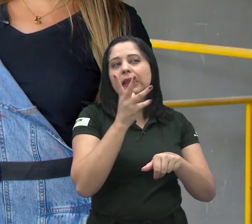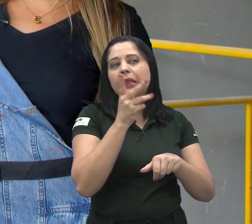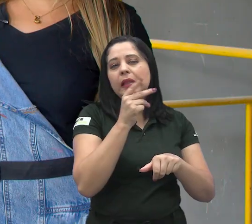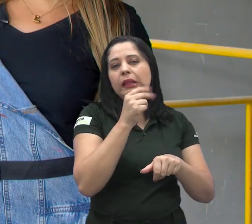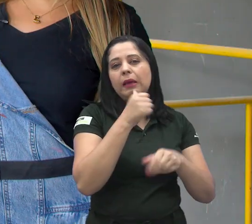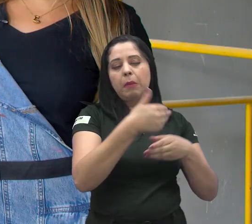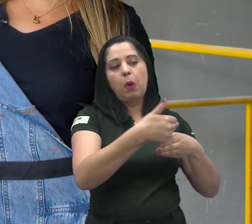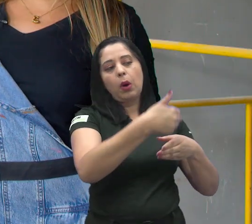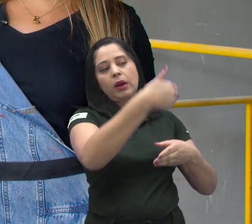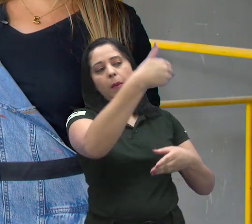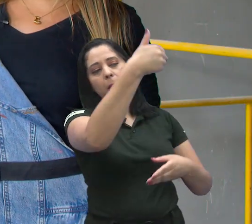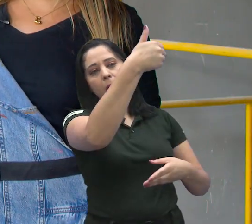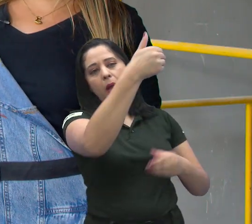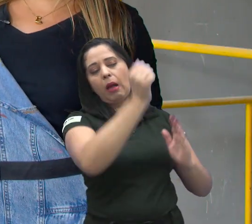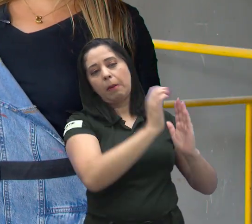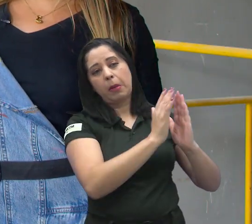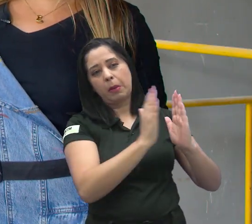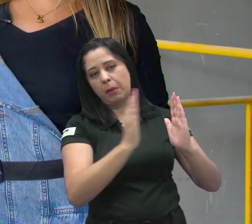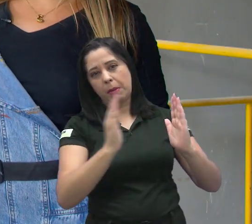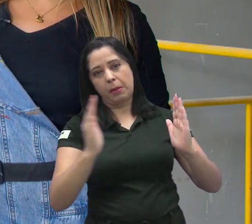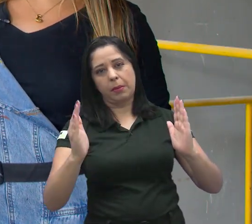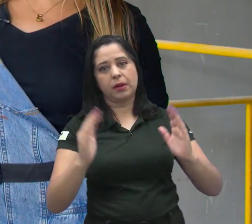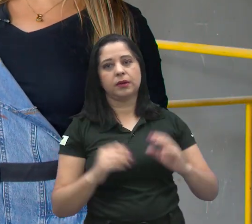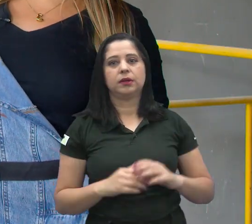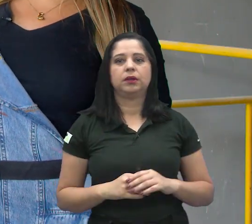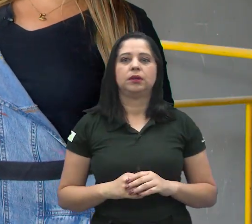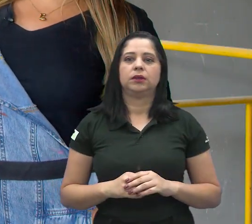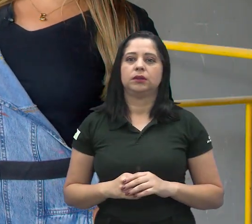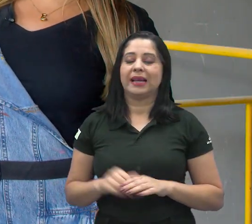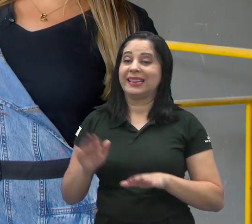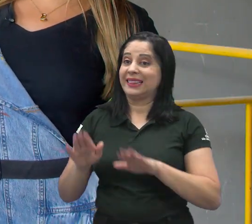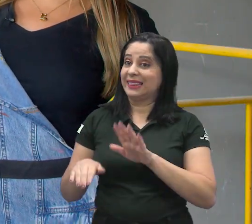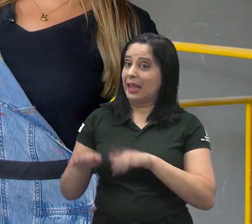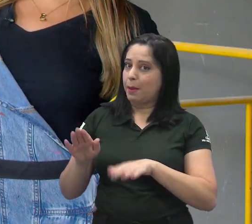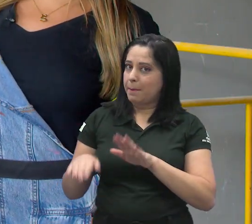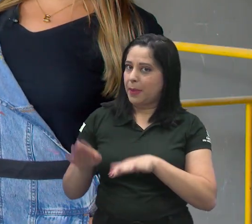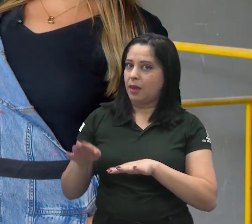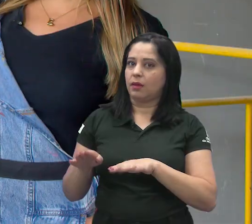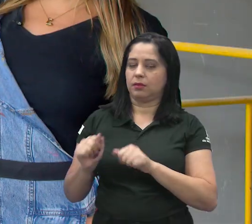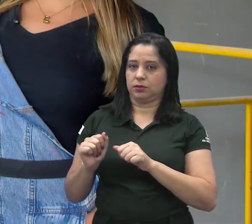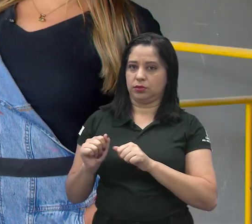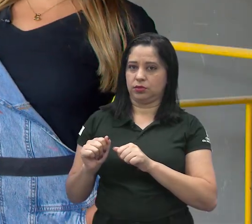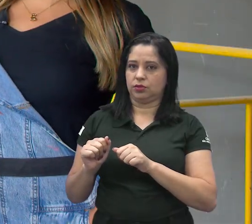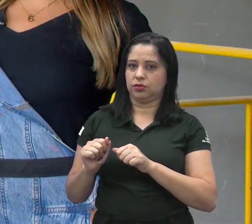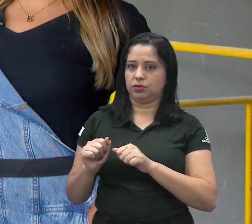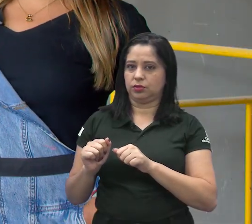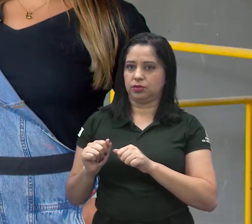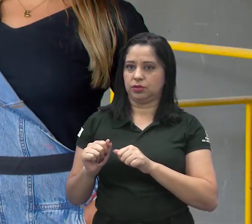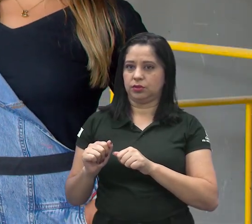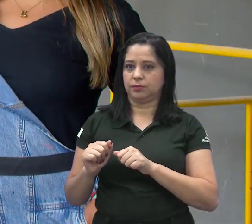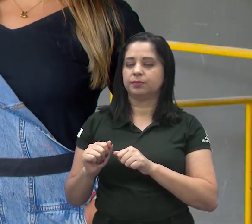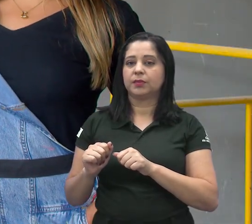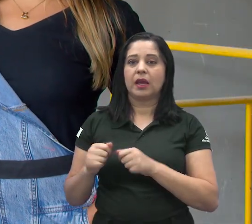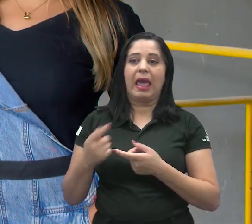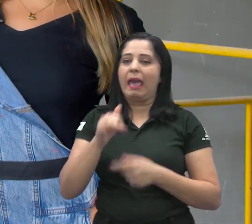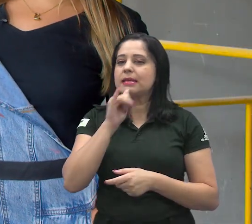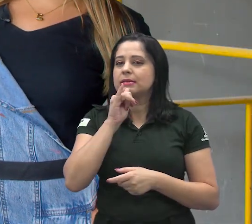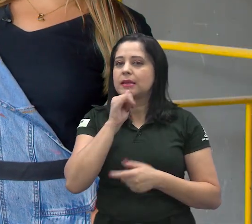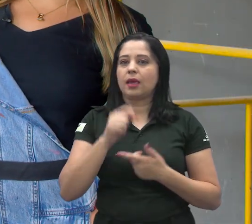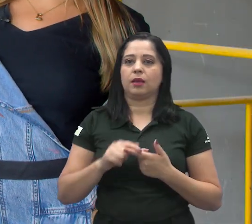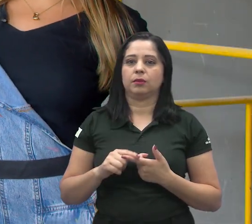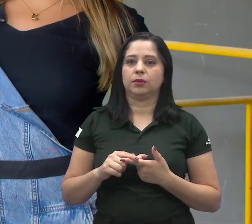desde a concepção e aí a pintura, mais ou menos quantos dias demora? Depende muito da prioridade da pessoa e da agenda. Então, por